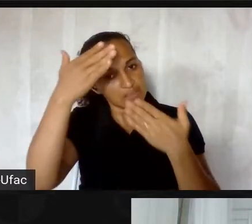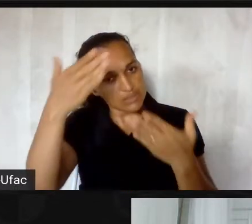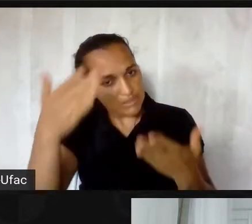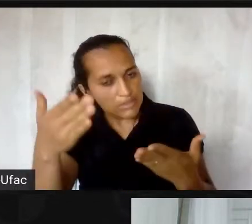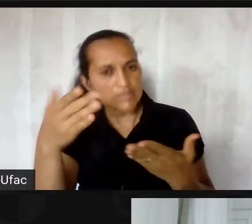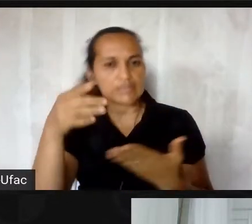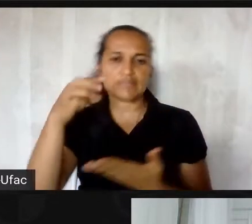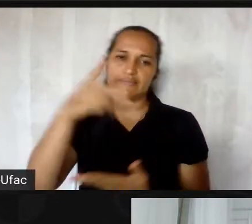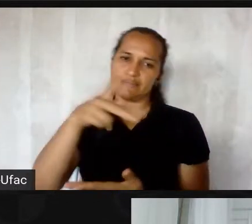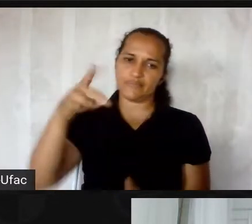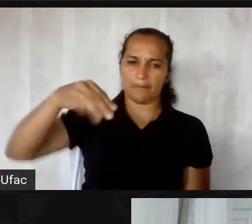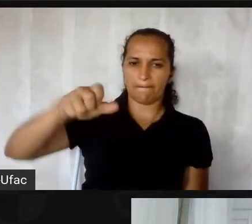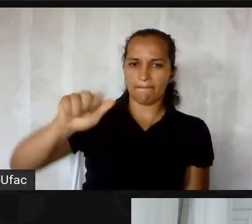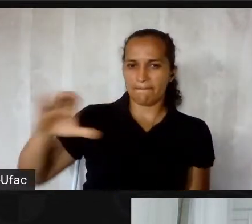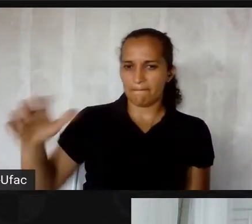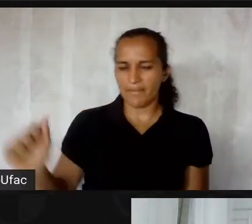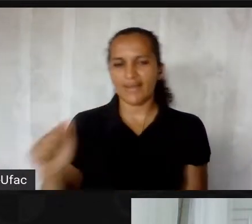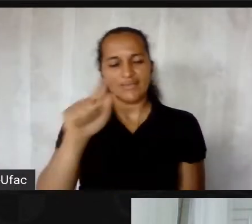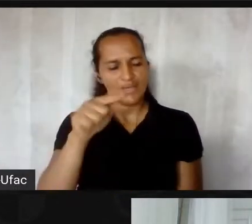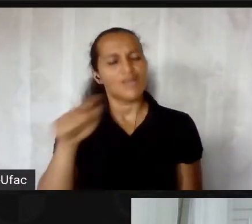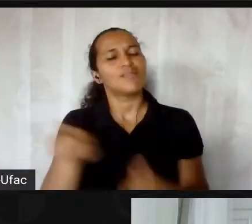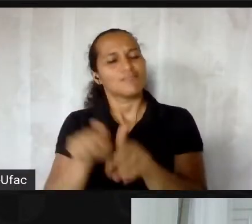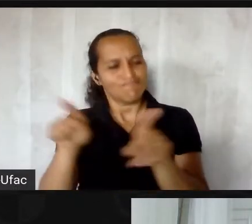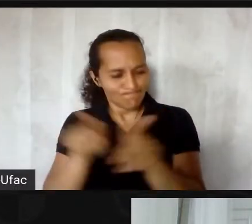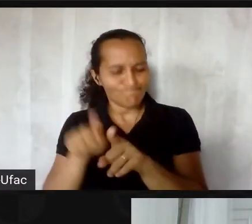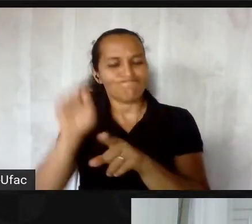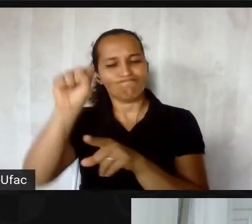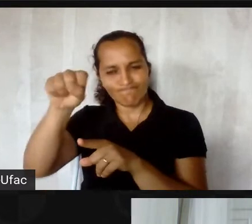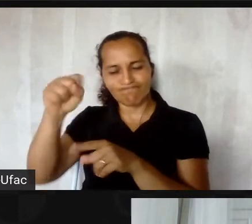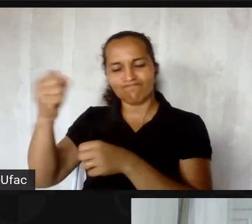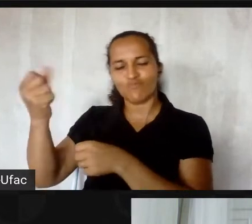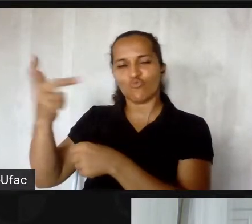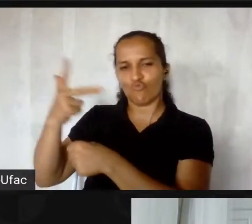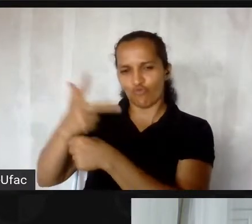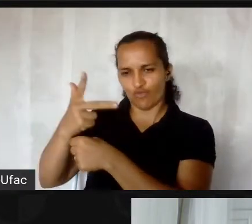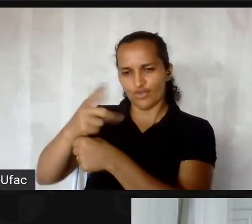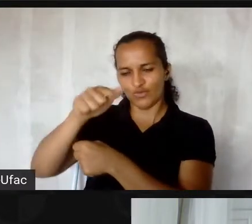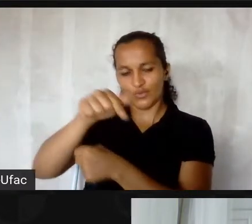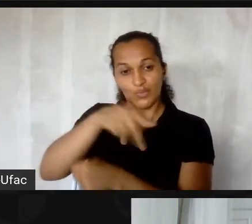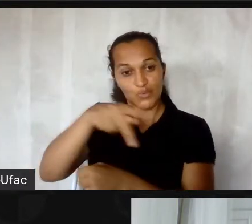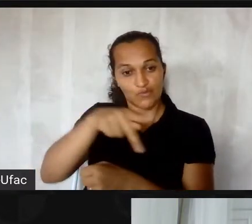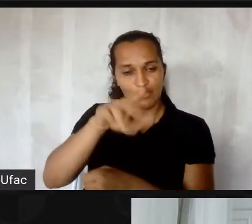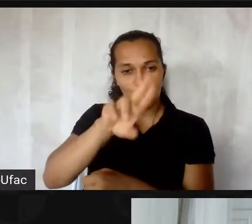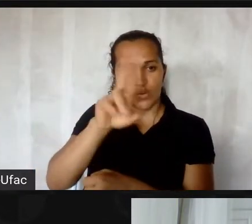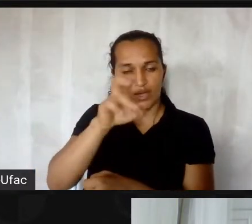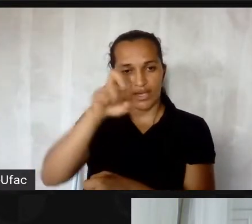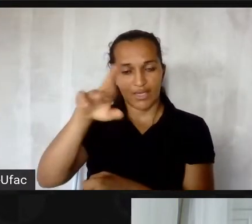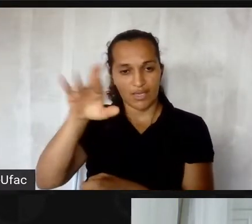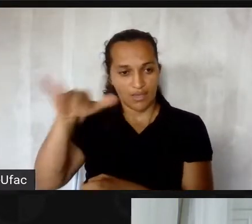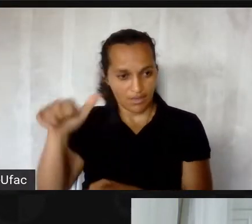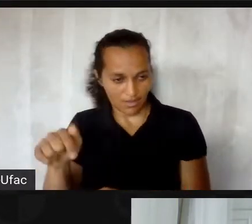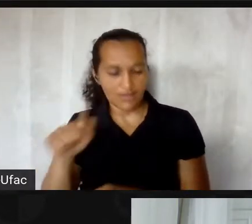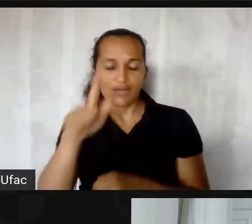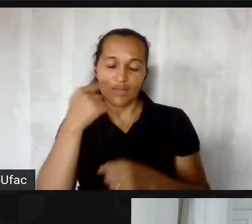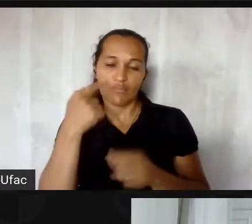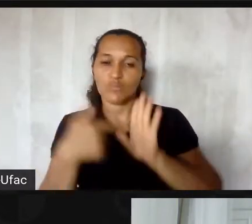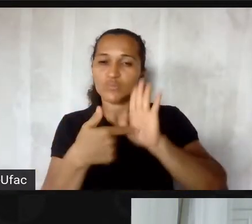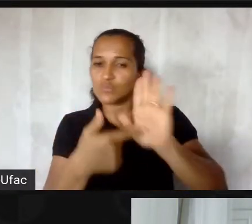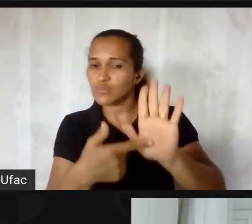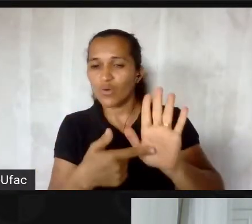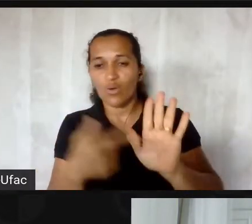realmente, o vídeo passado pelo Henrique traz a gente muita saudade.